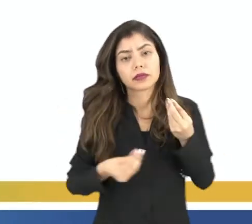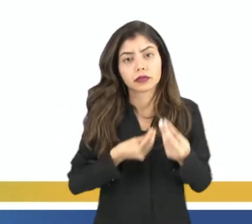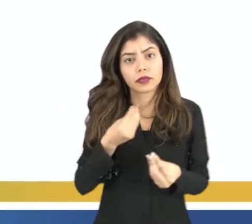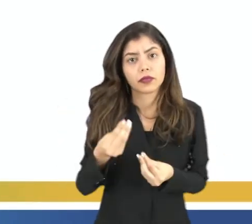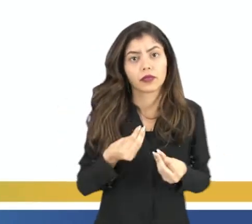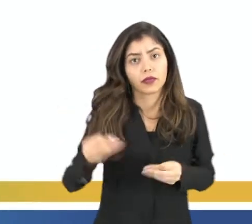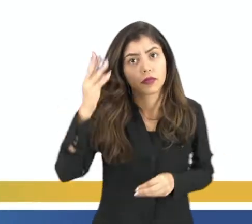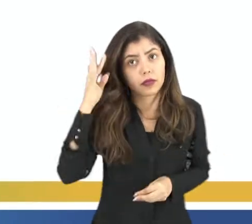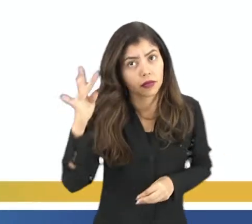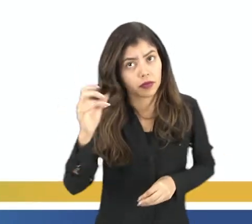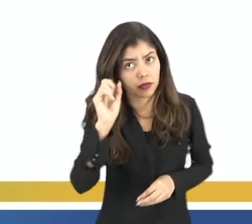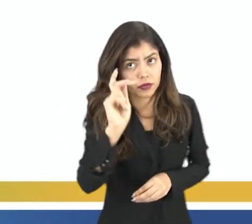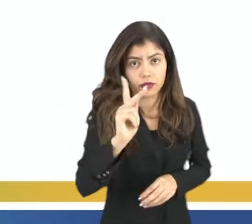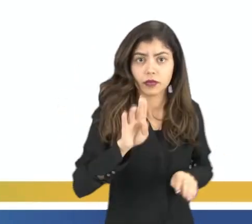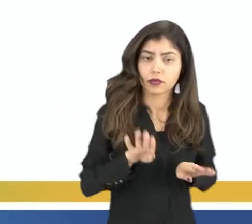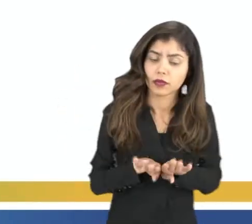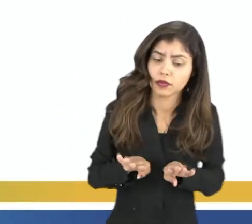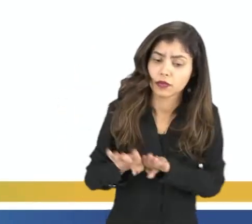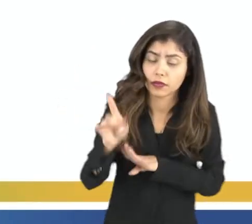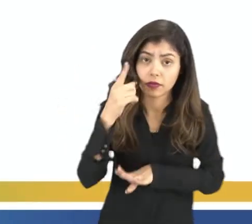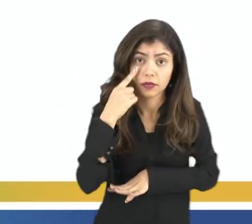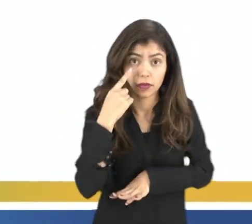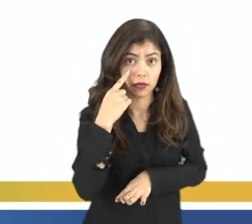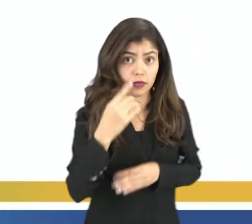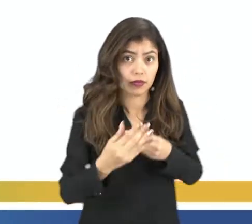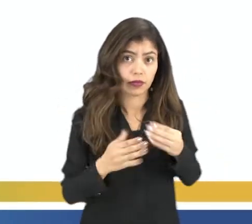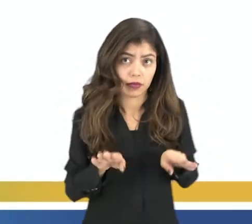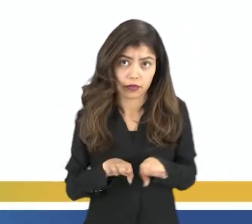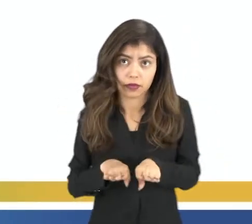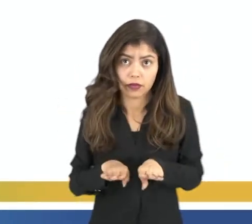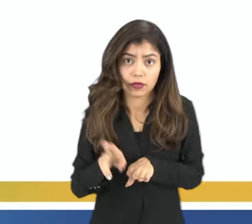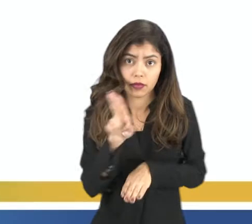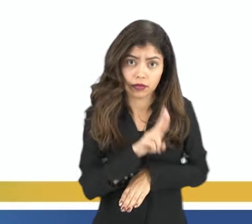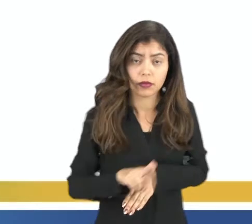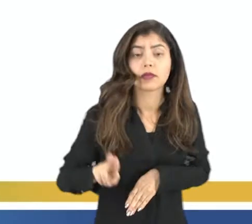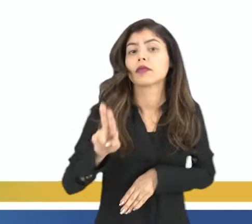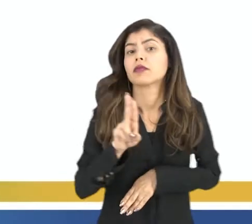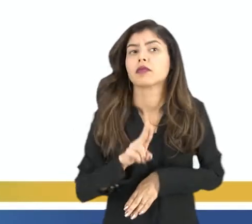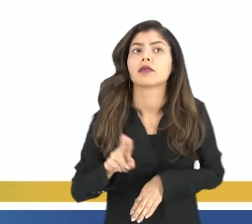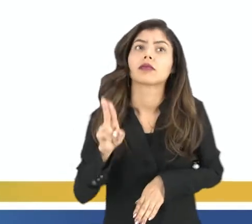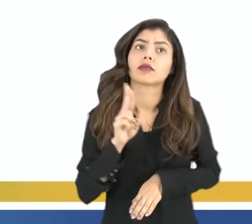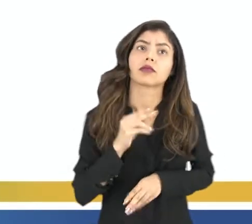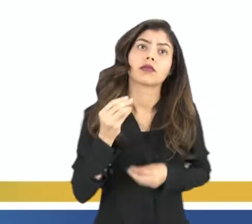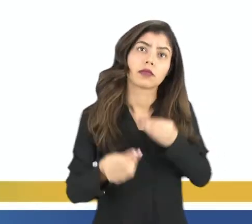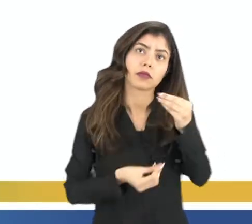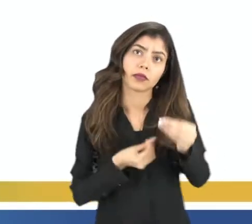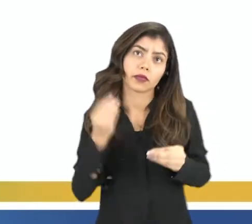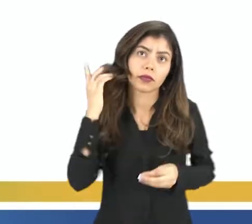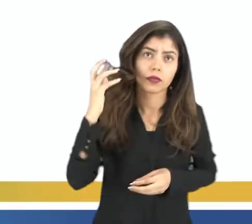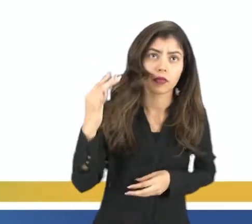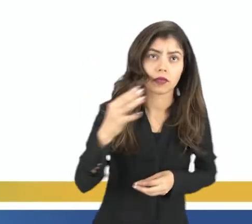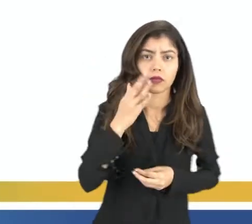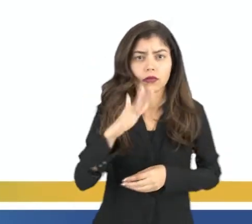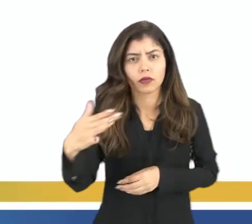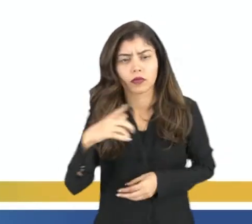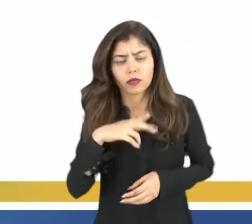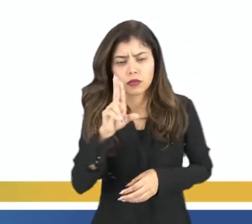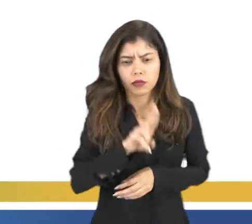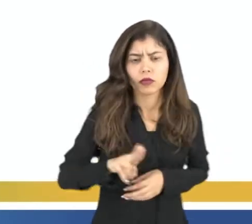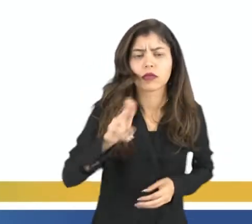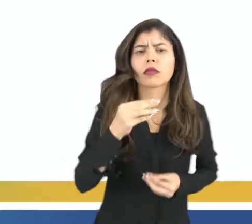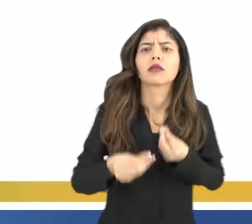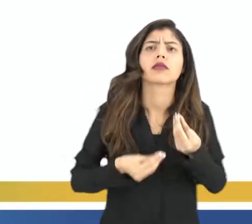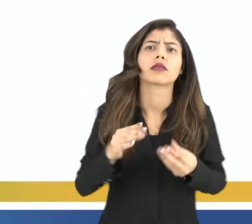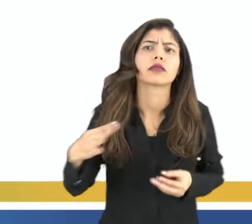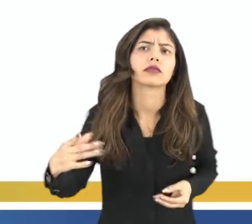pronomes reflexivos. E nós vamos ver os usos do pronome reflexivo, tá? Quando que nós devemos